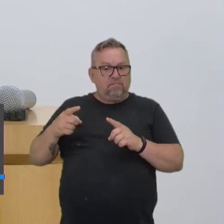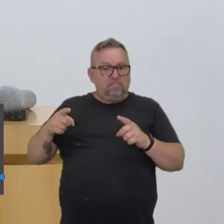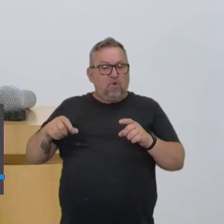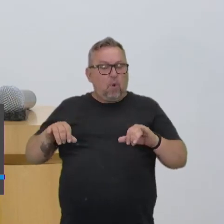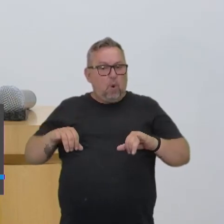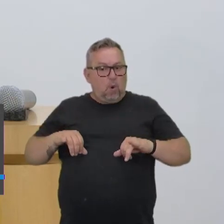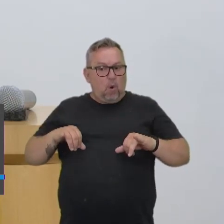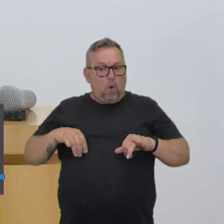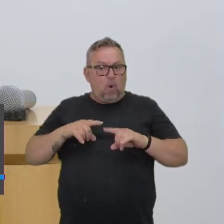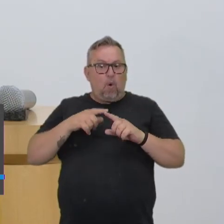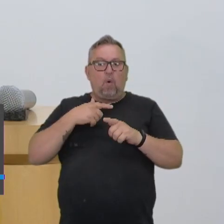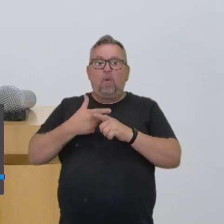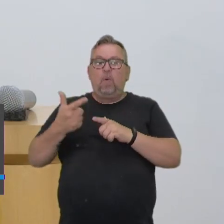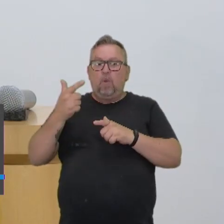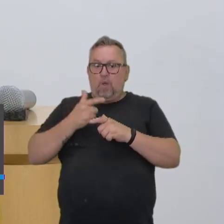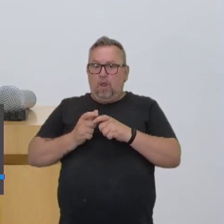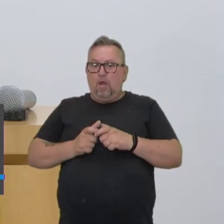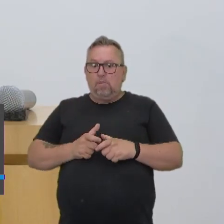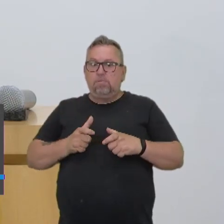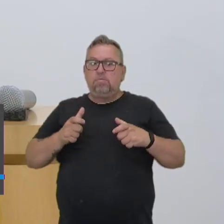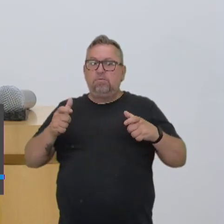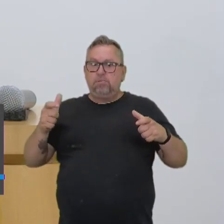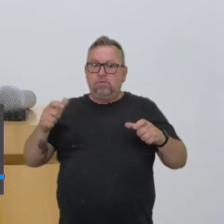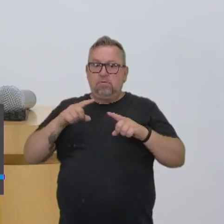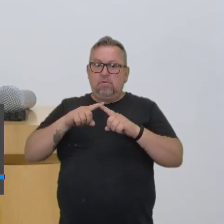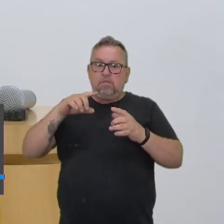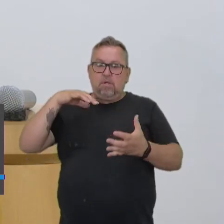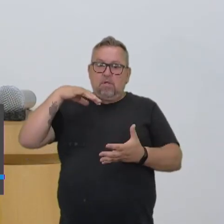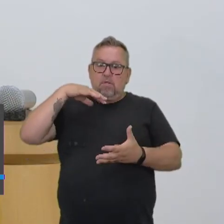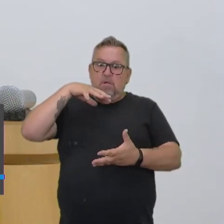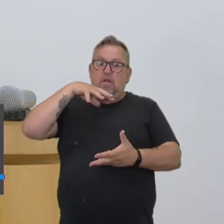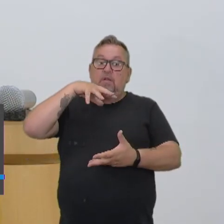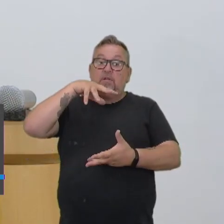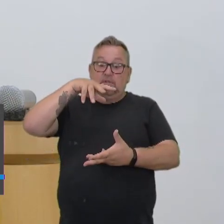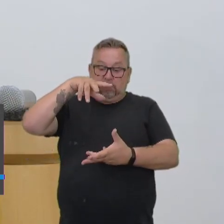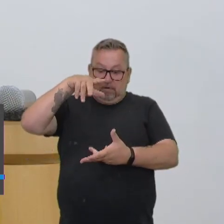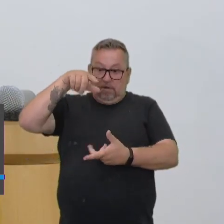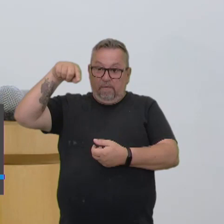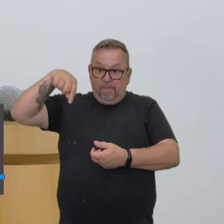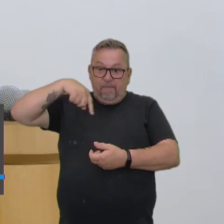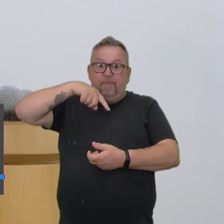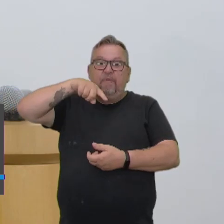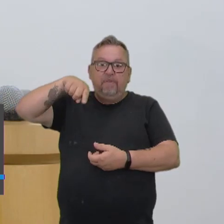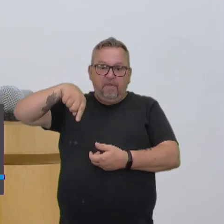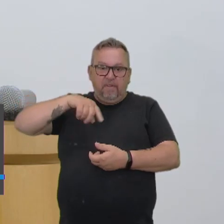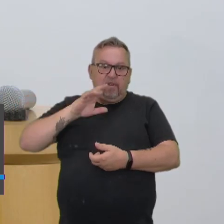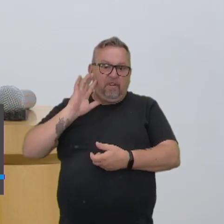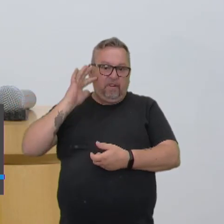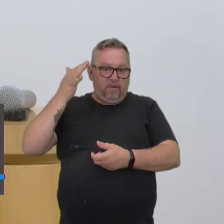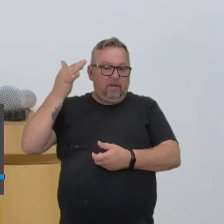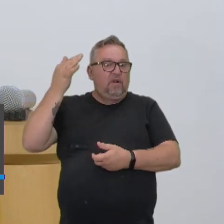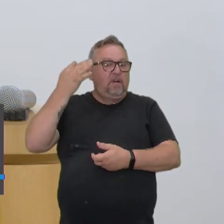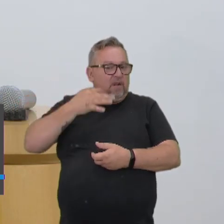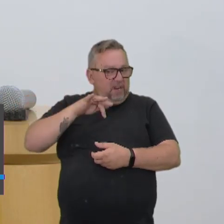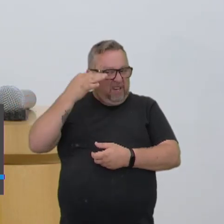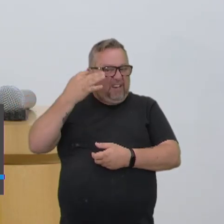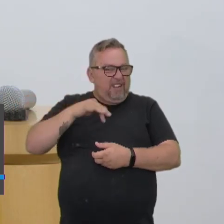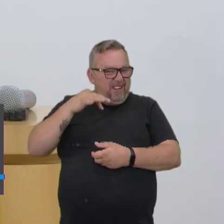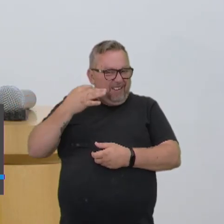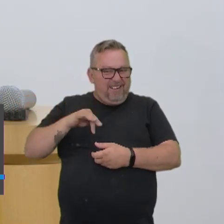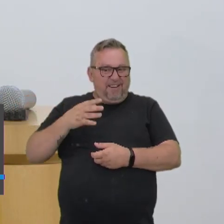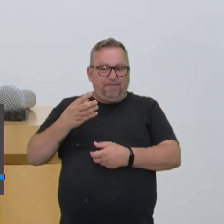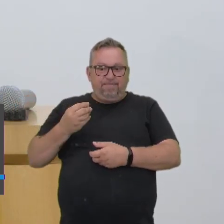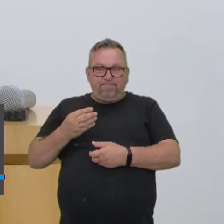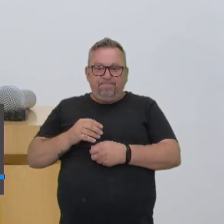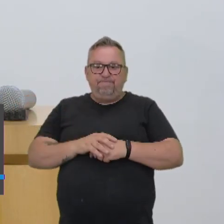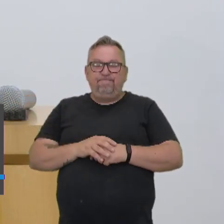a proporção em escala mundial em que isso foi, né? Doer, dói